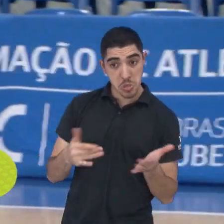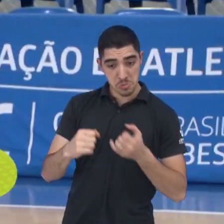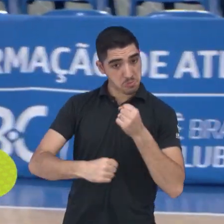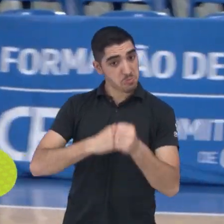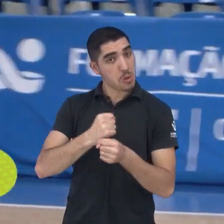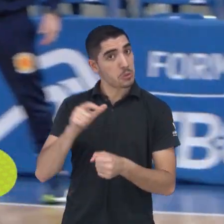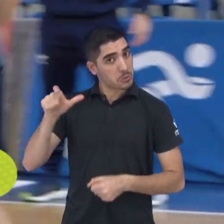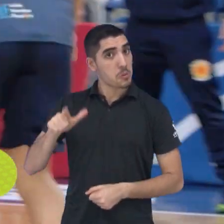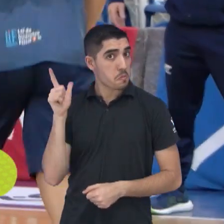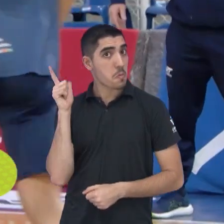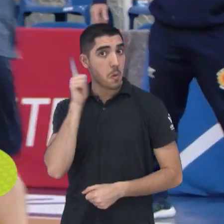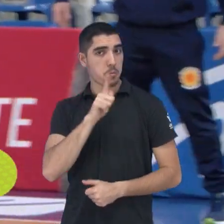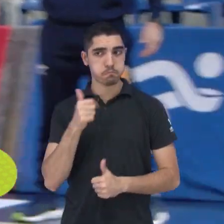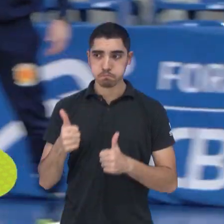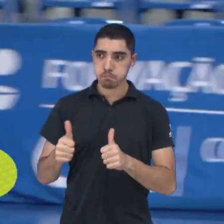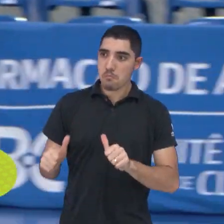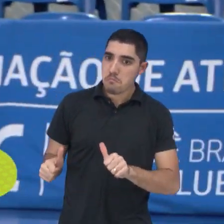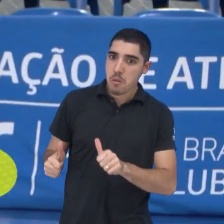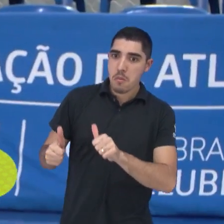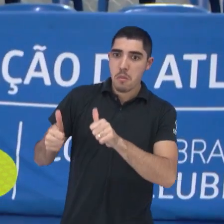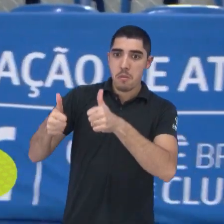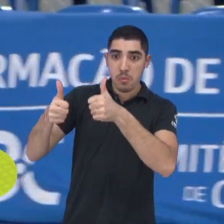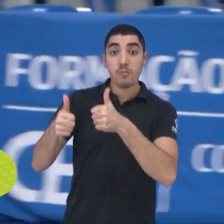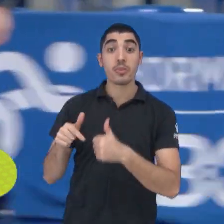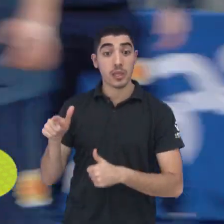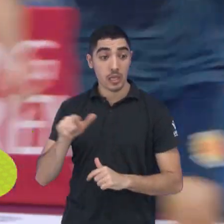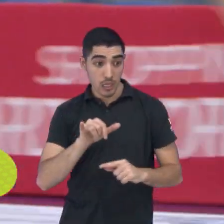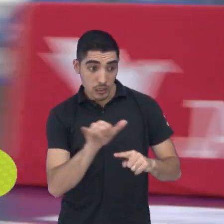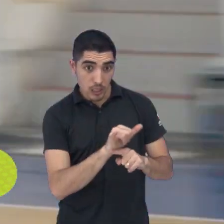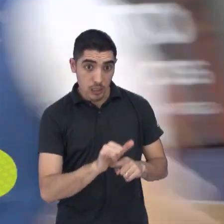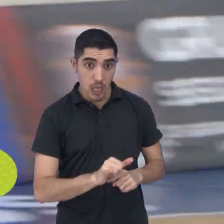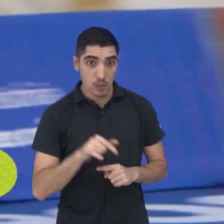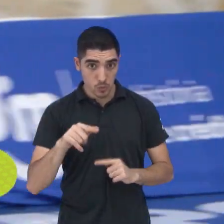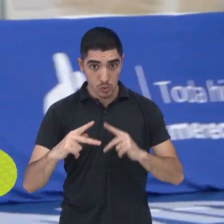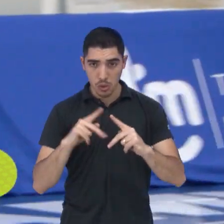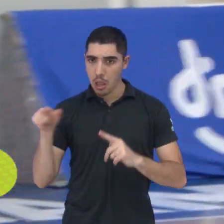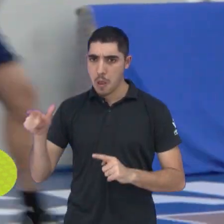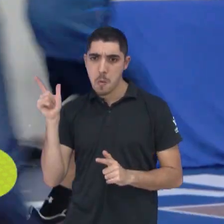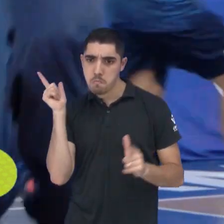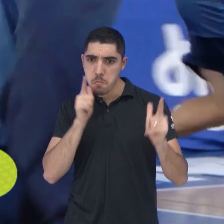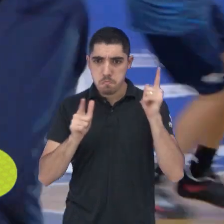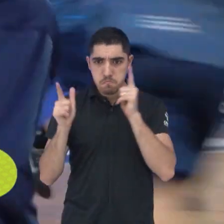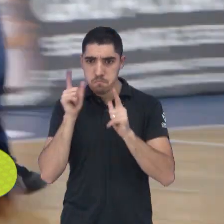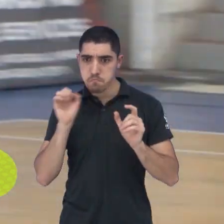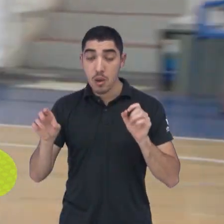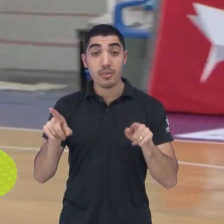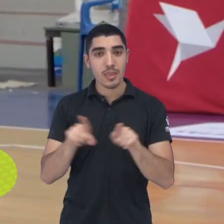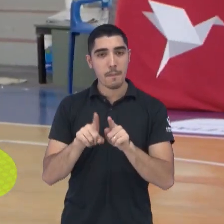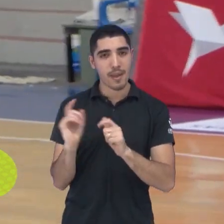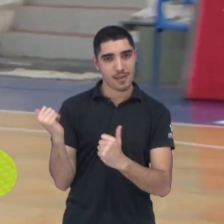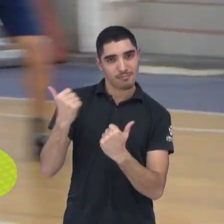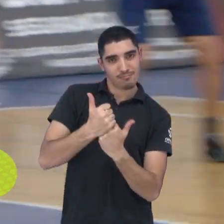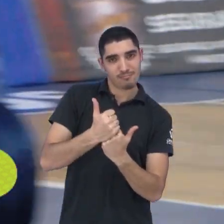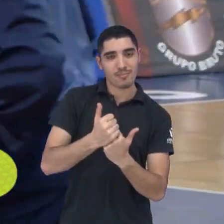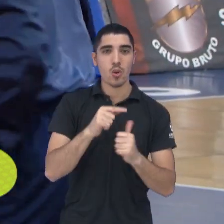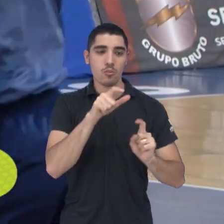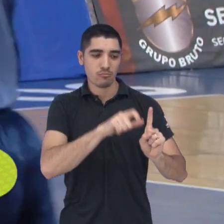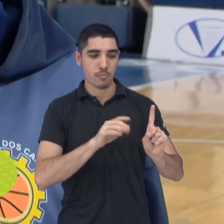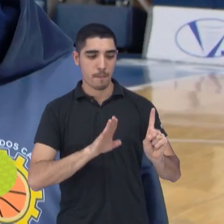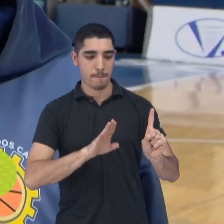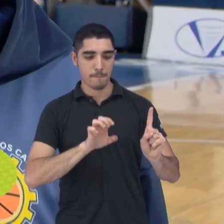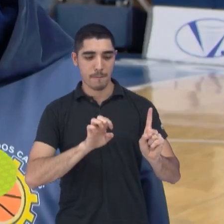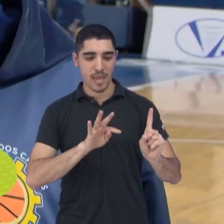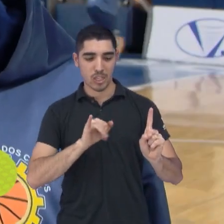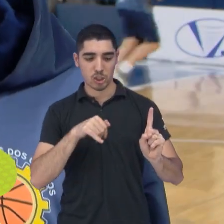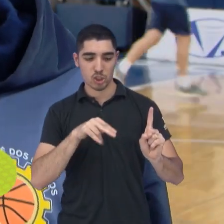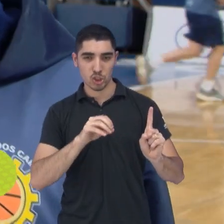O atleta vem correspondendo ao esquema tático do time, inclusive substituindo o ala Betinho, que deixou o São José.